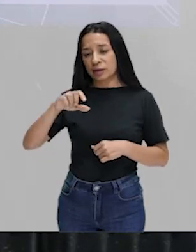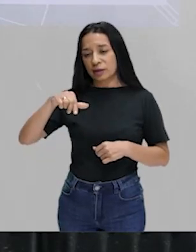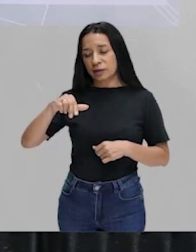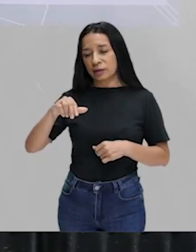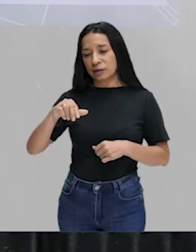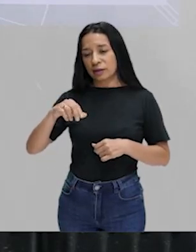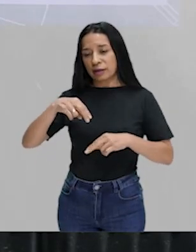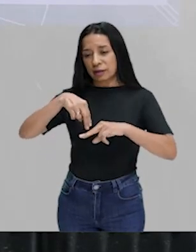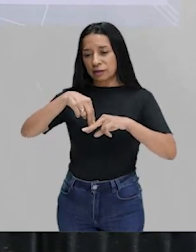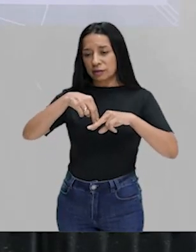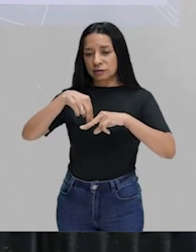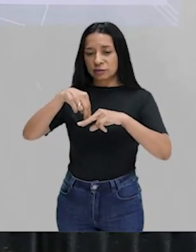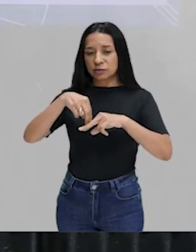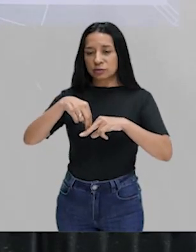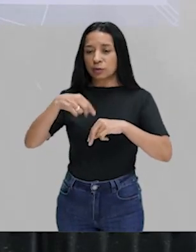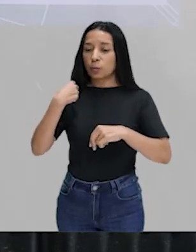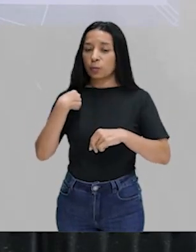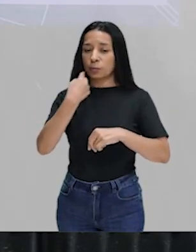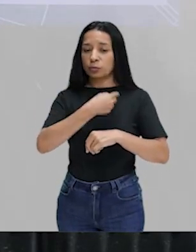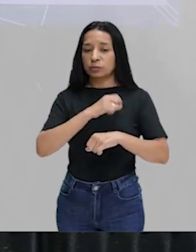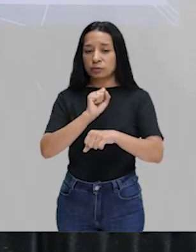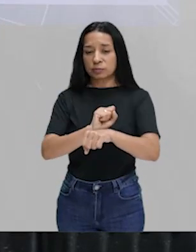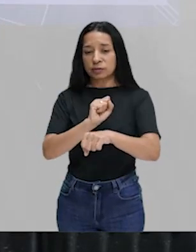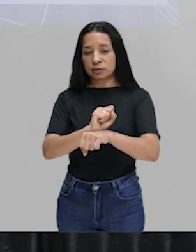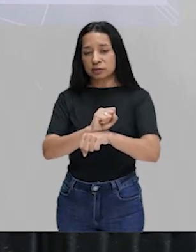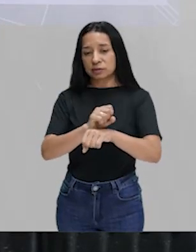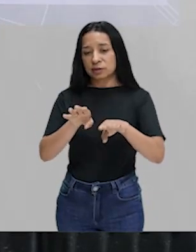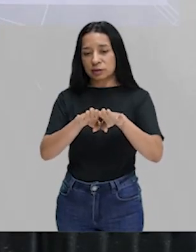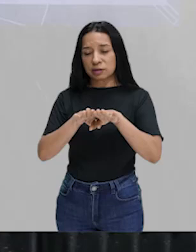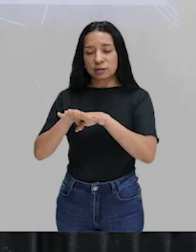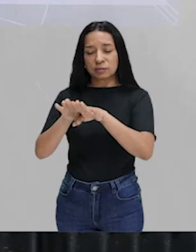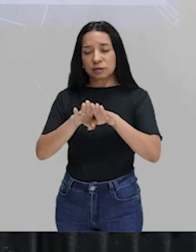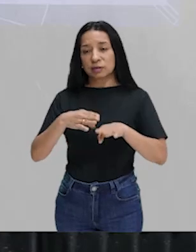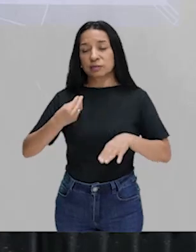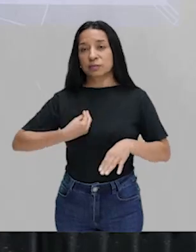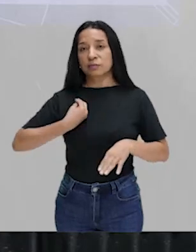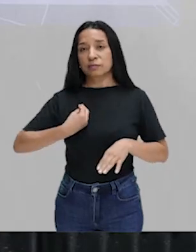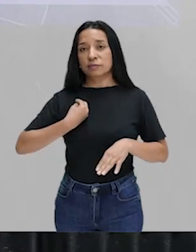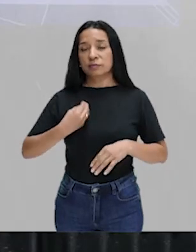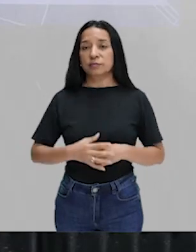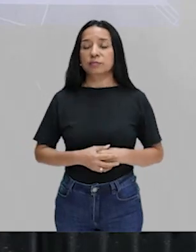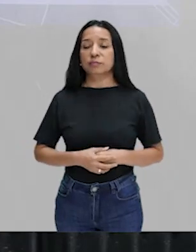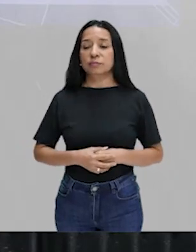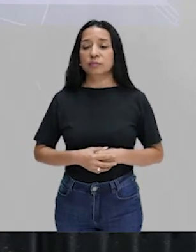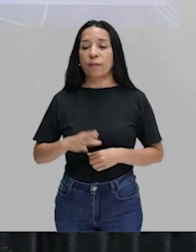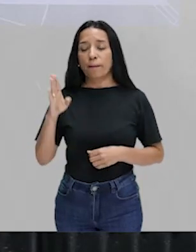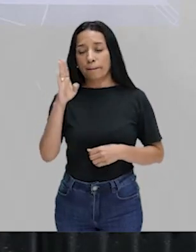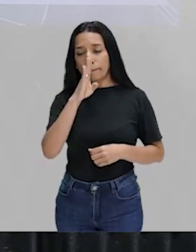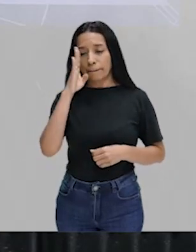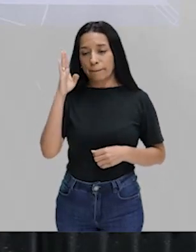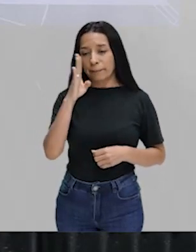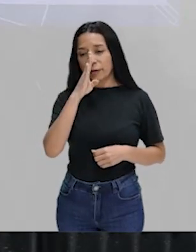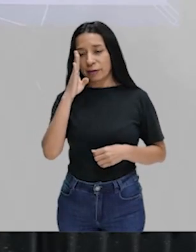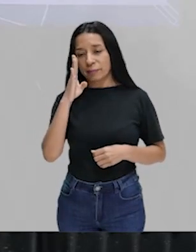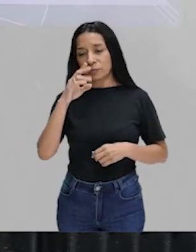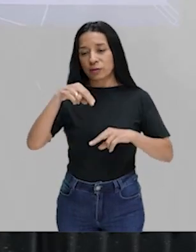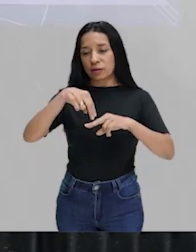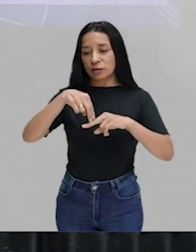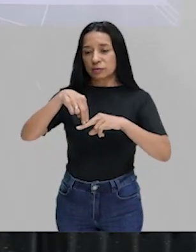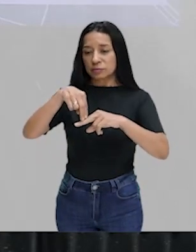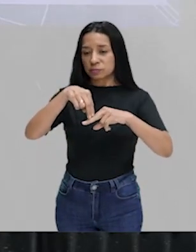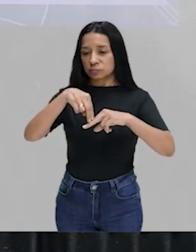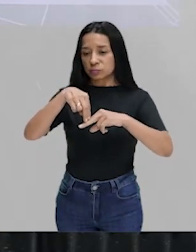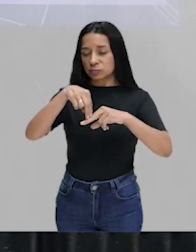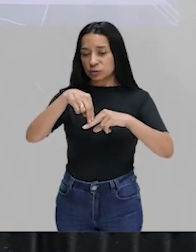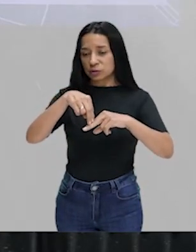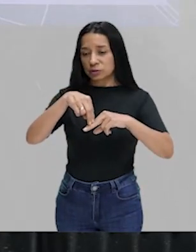a nossa esperança de que vai se equilibrando e sobrevivendo. O Bêbado e o Equilibrista é uma